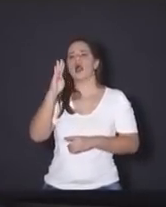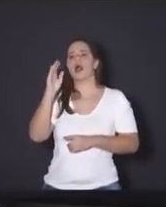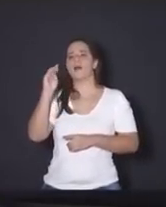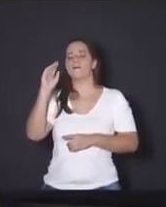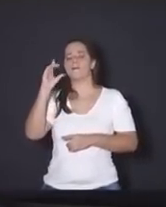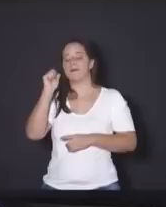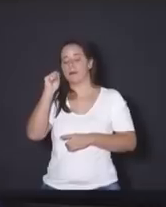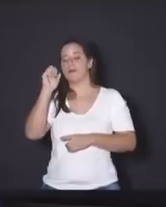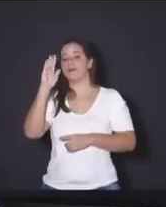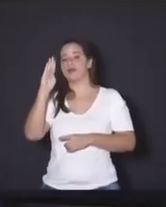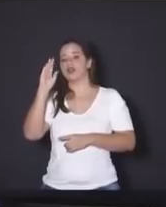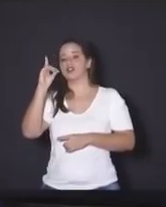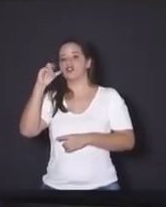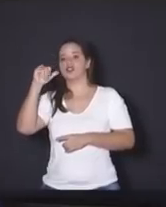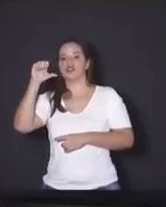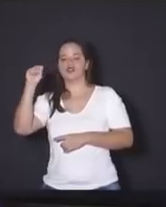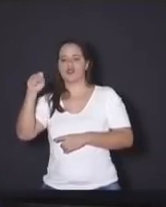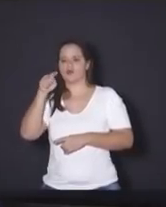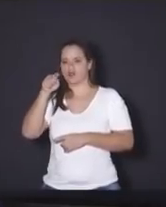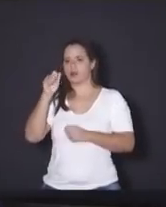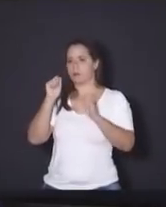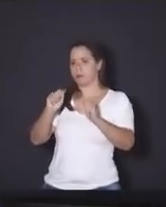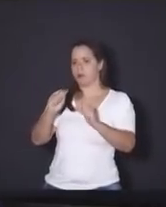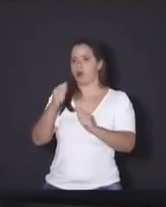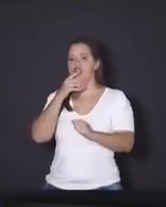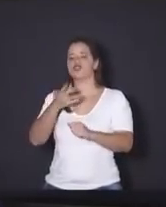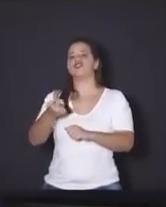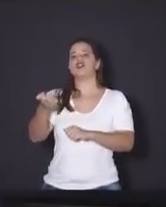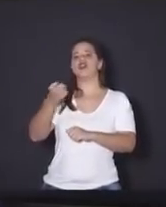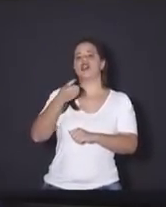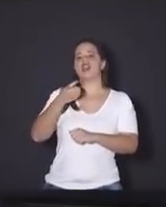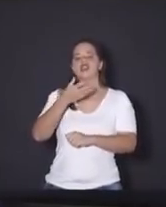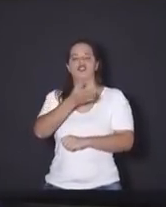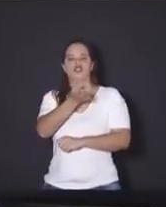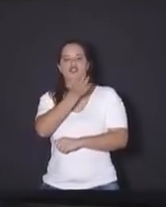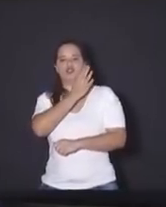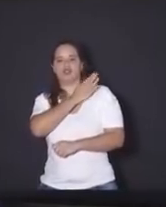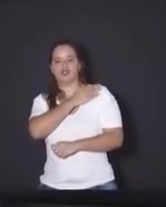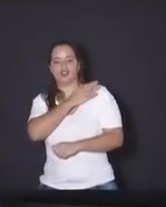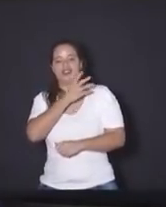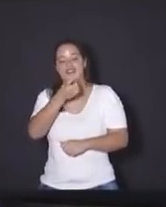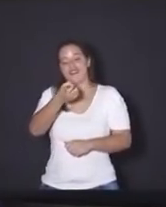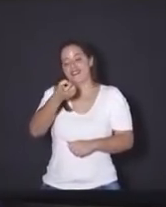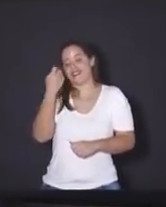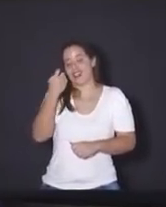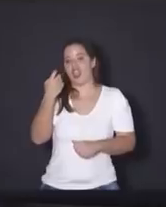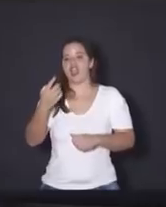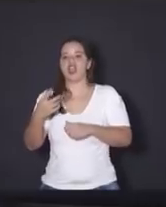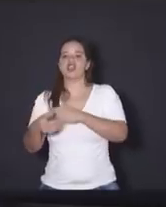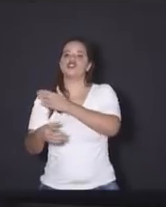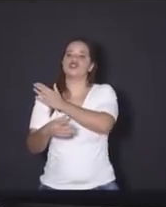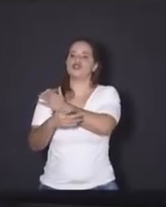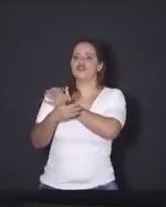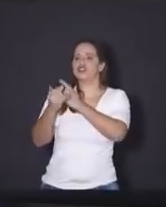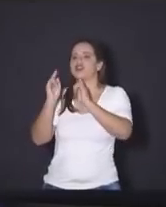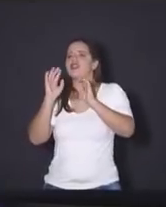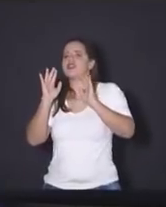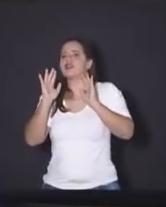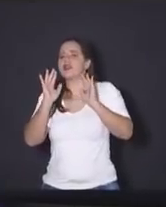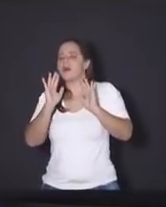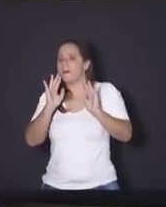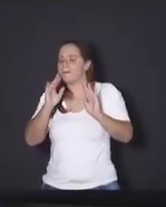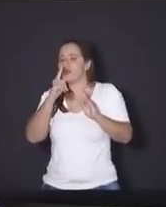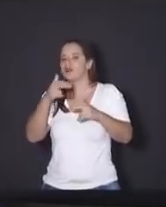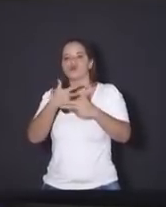você pode ser militante de esquerda e direita acha difícil né m livre da esquerda é mais